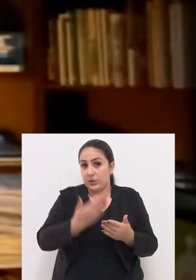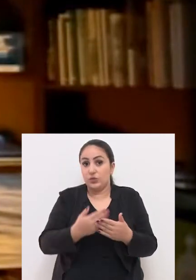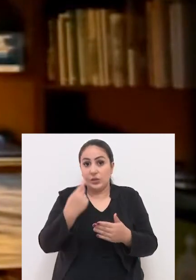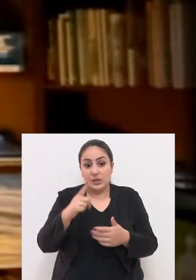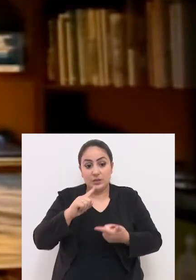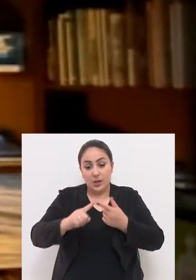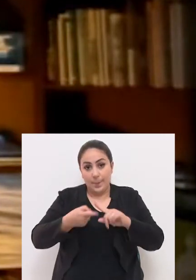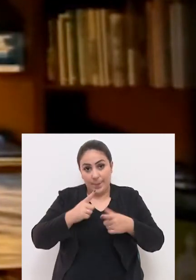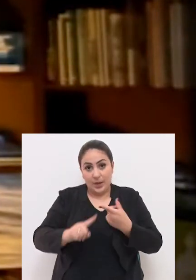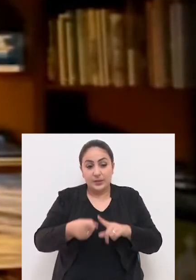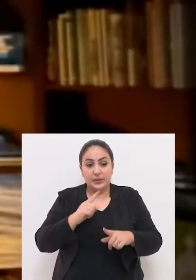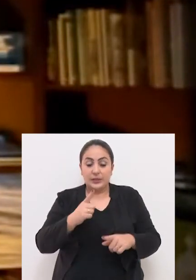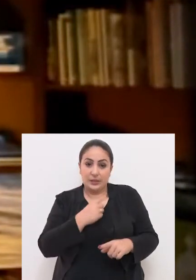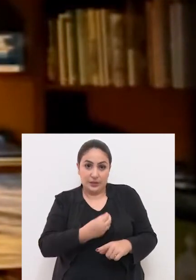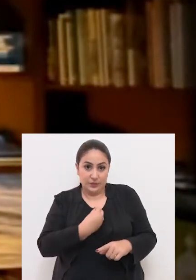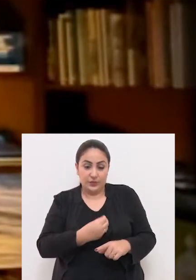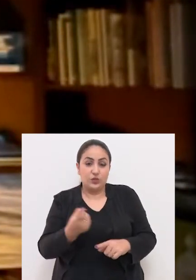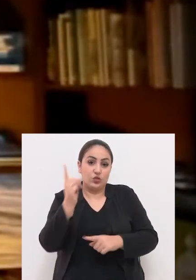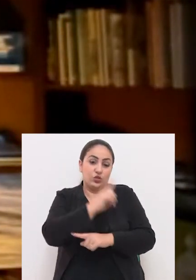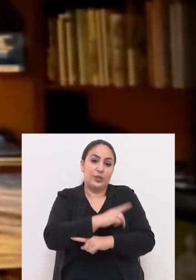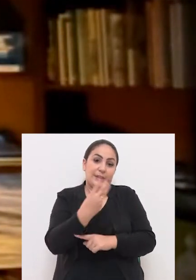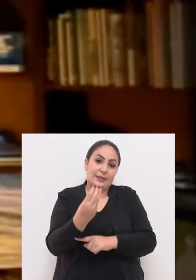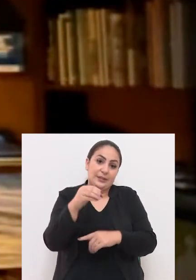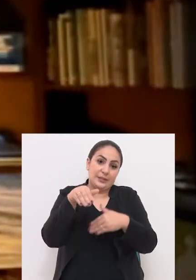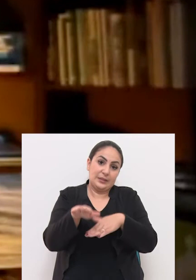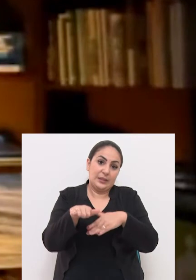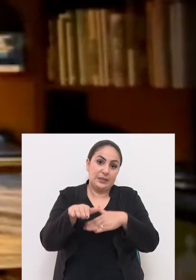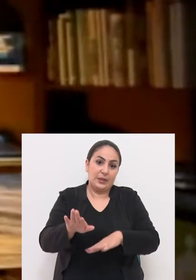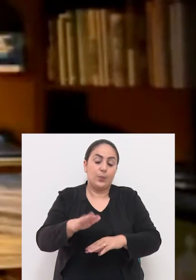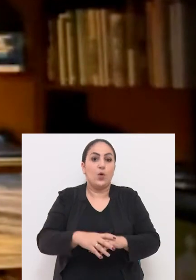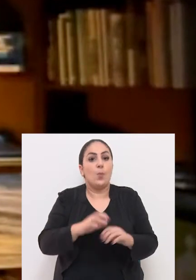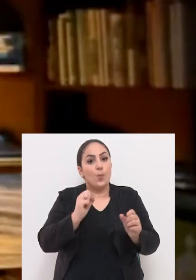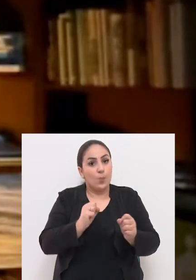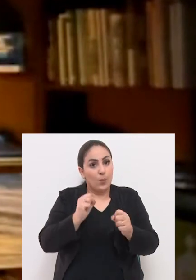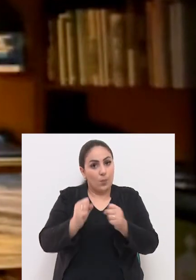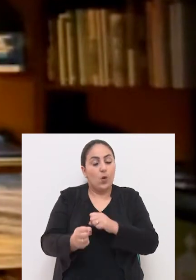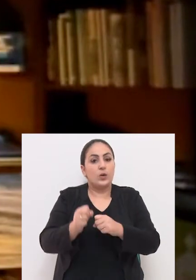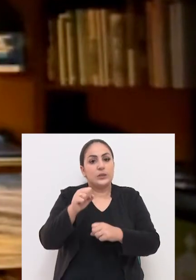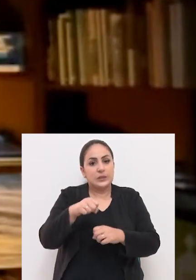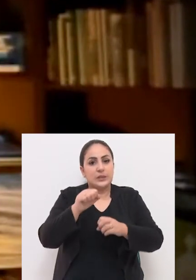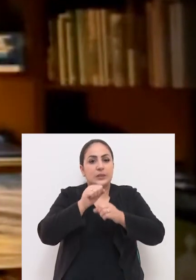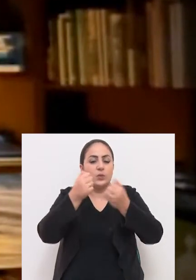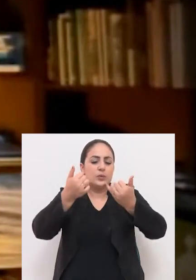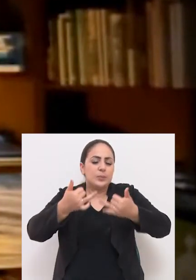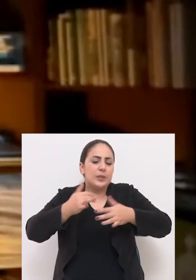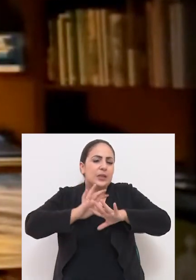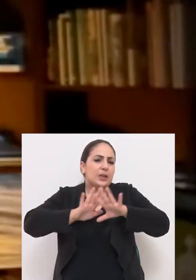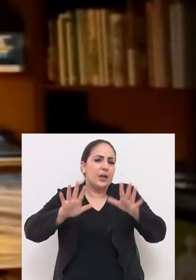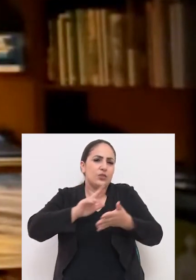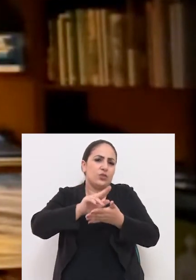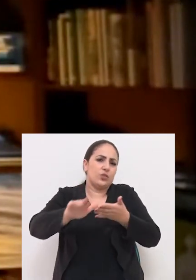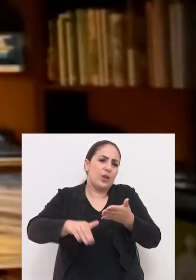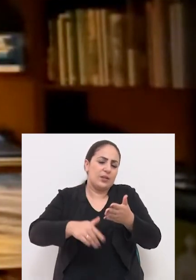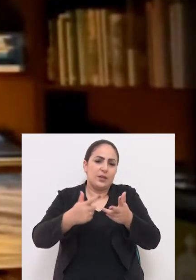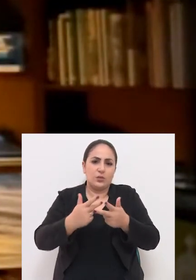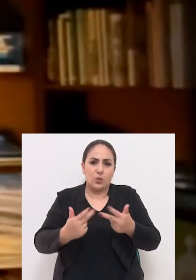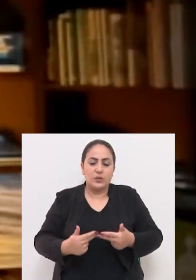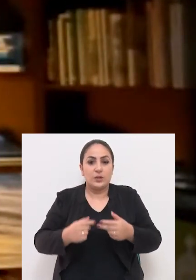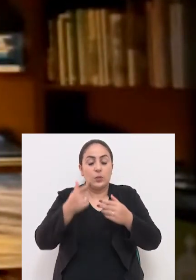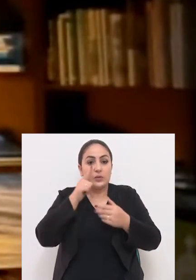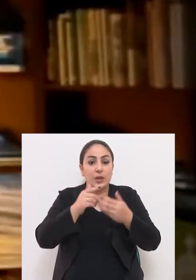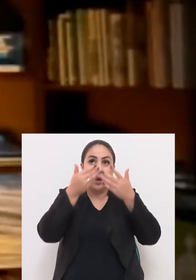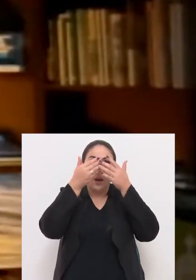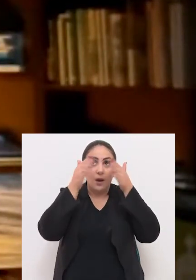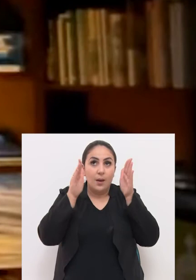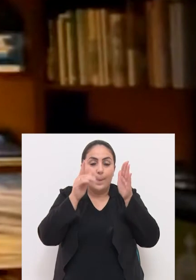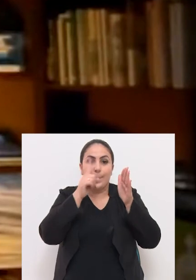eu creio que esse debate, que vai se dar no dia 30 de setembro, poderá esclarecer muitos